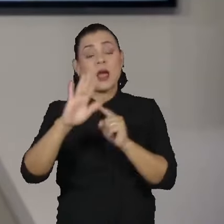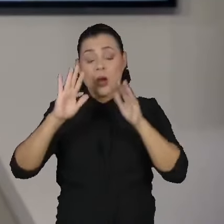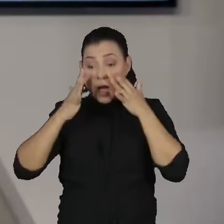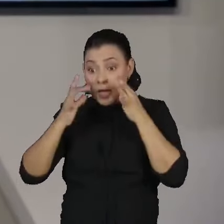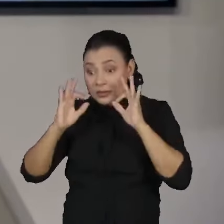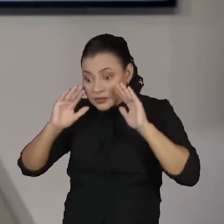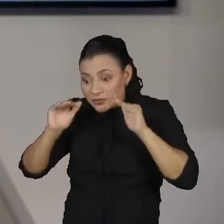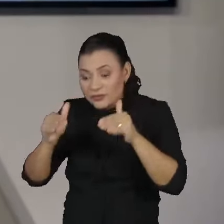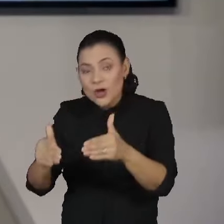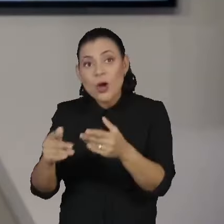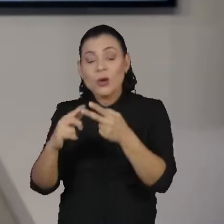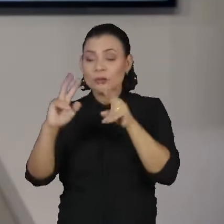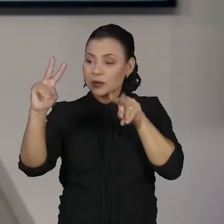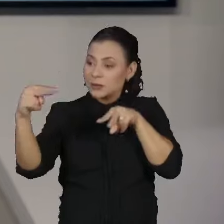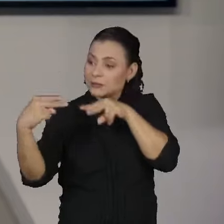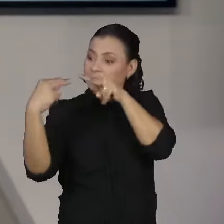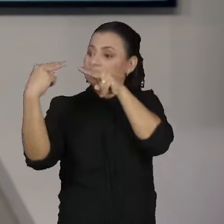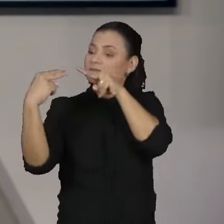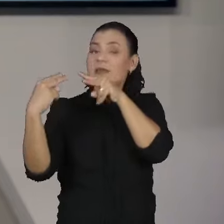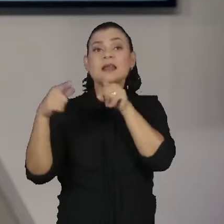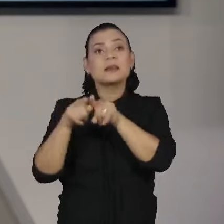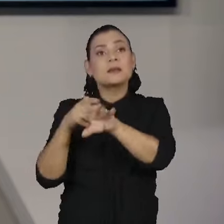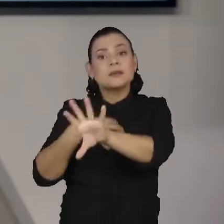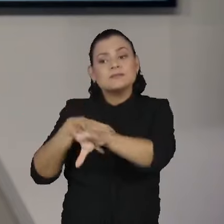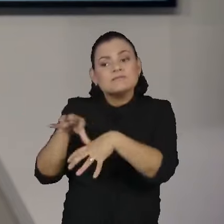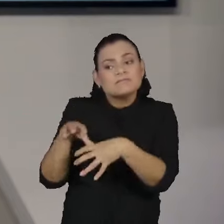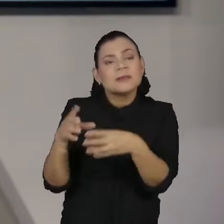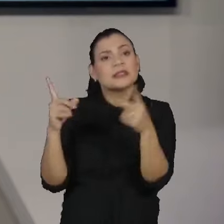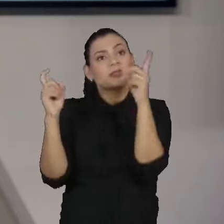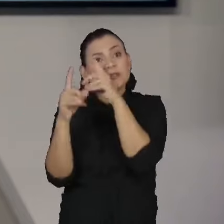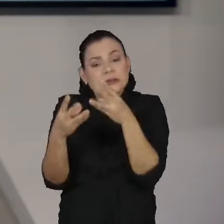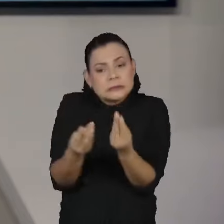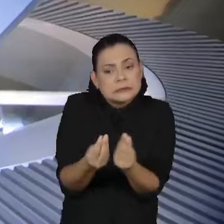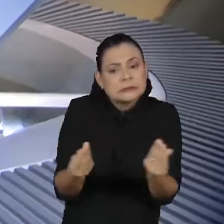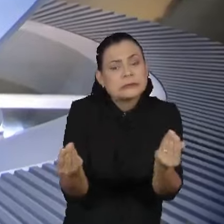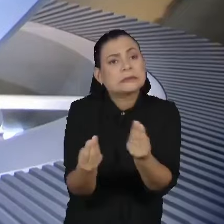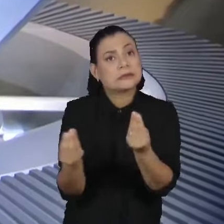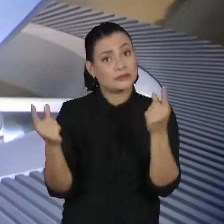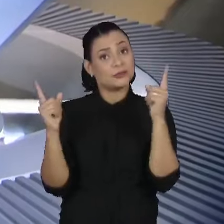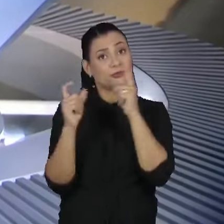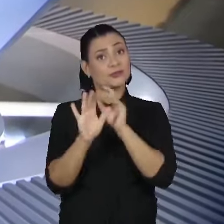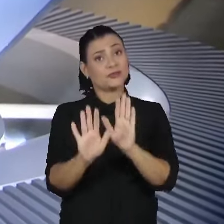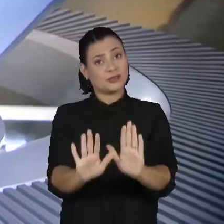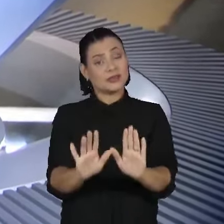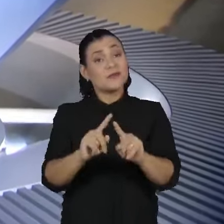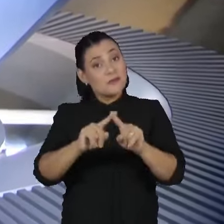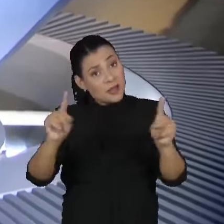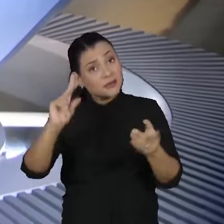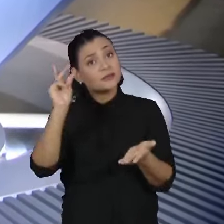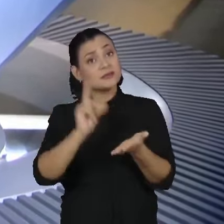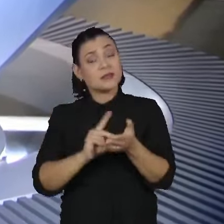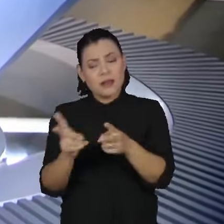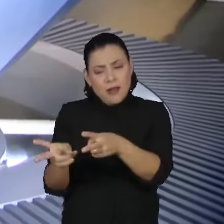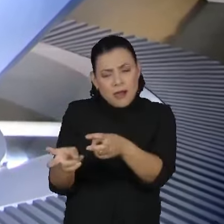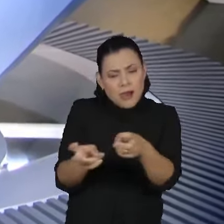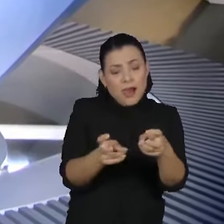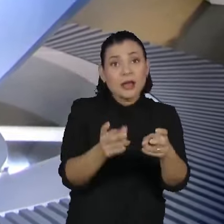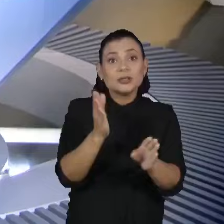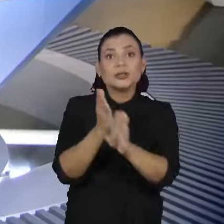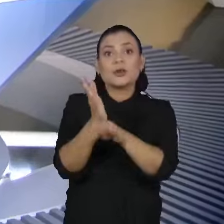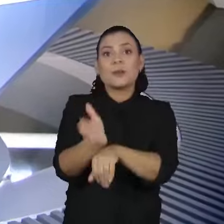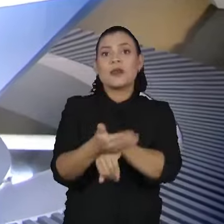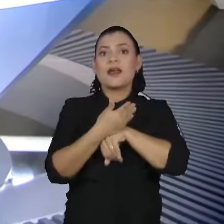para fixar o olhar e a sensibilidade nos sentidos. O conhecimento sobre o diagnóstico precoce,